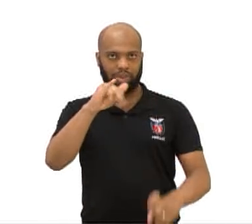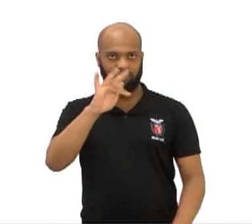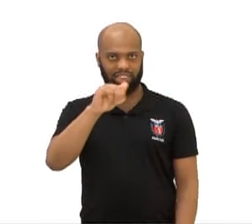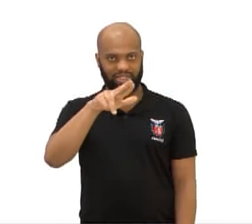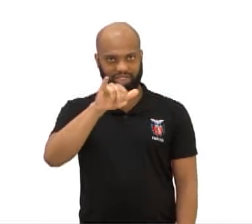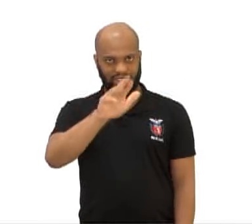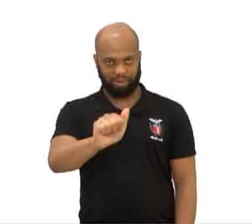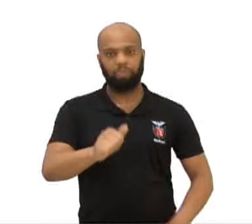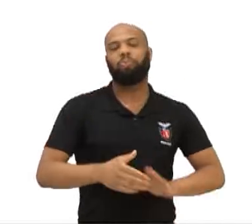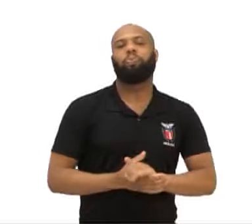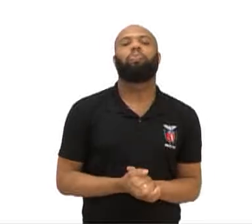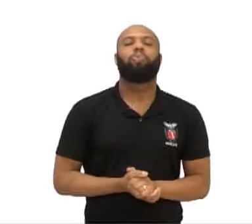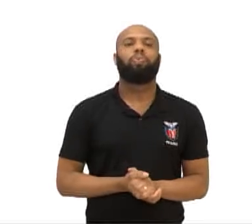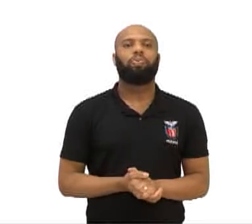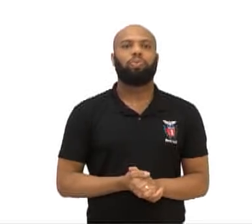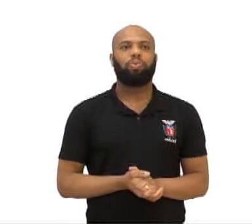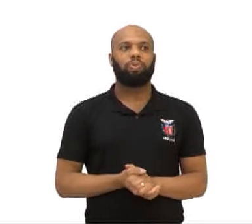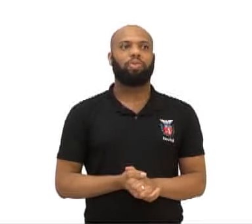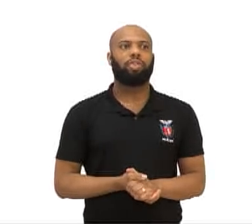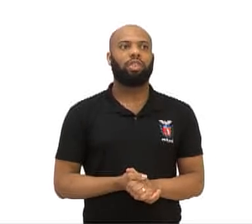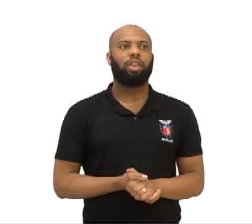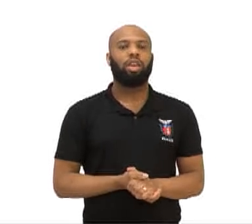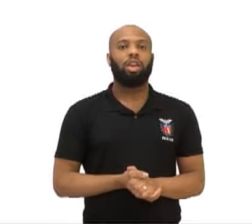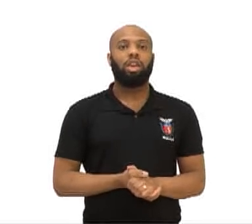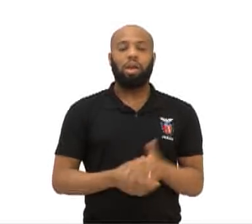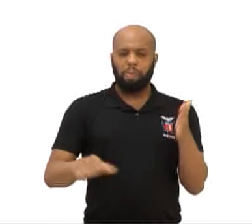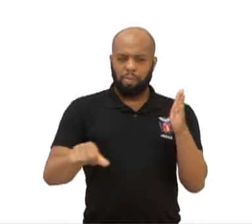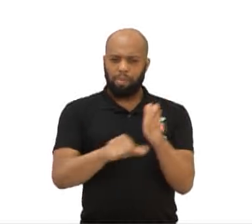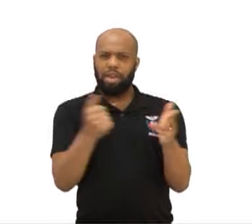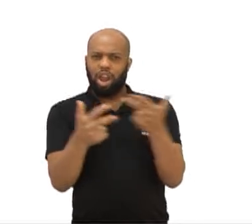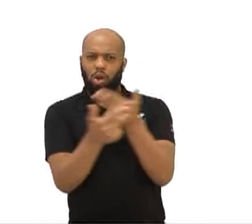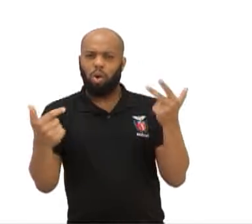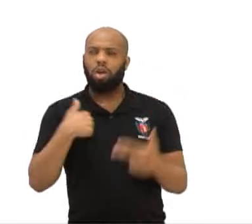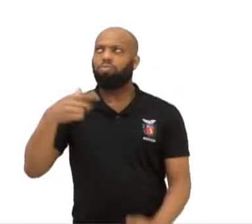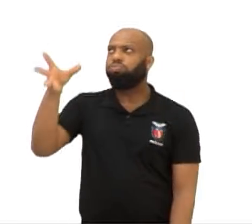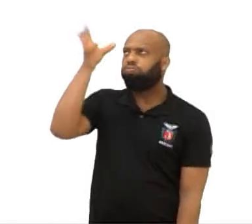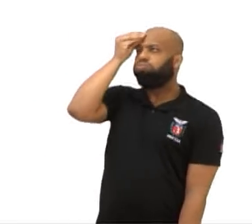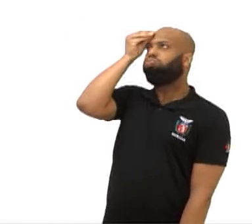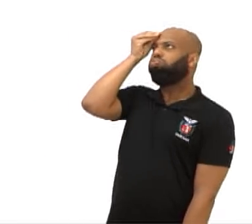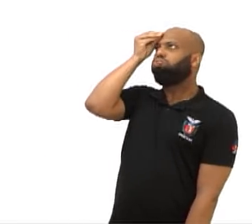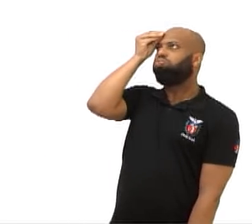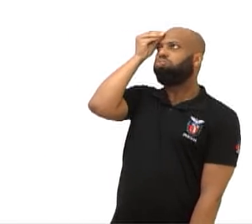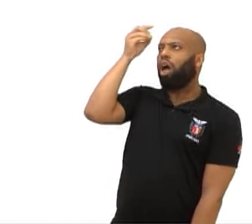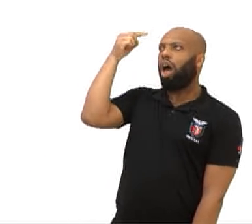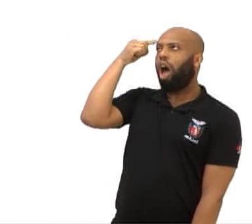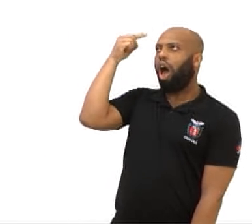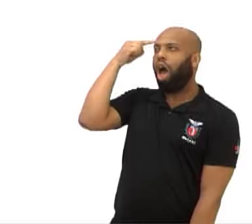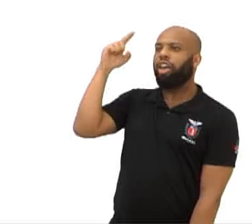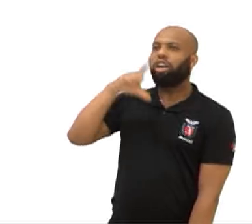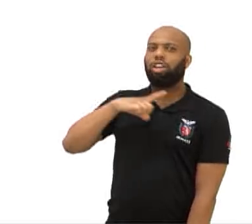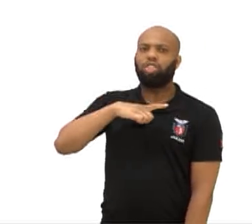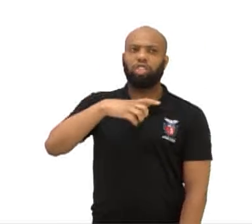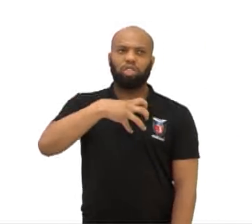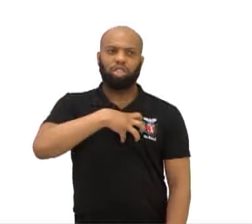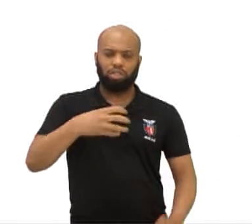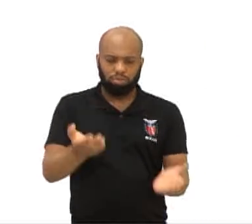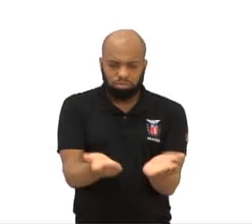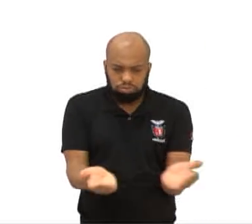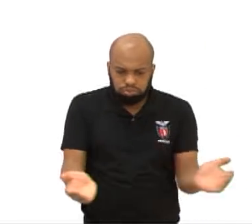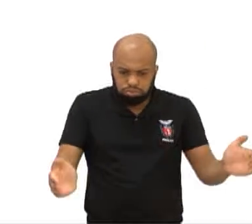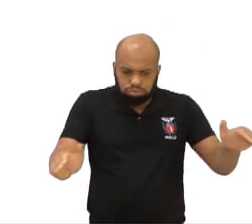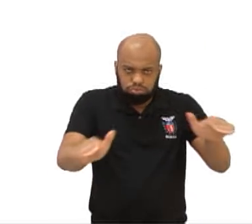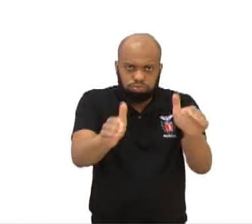leitura? Então, diz assim: a primeira coisa que guardei na memória foi um vaso de louça vidrada, cheio